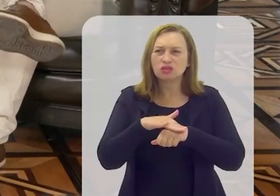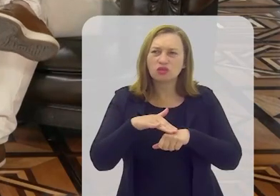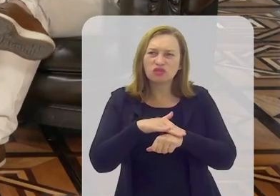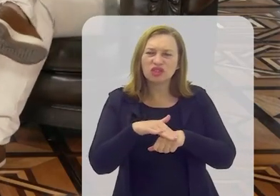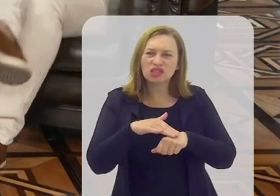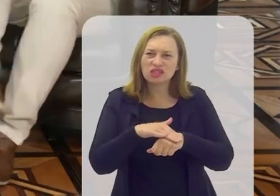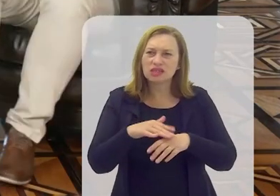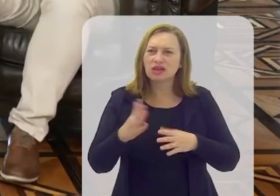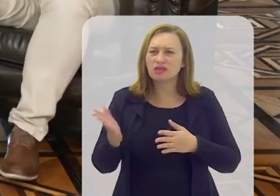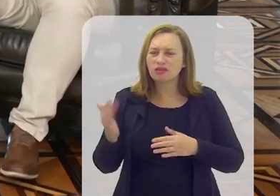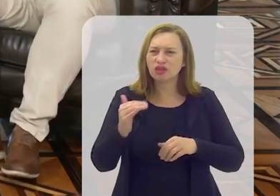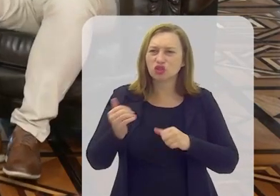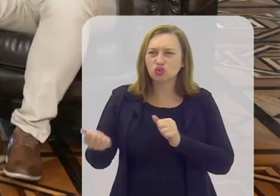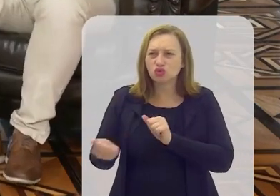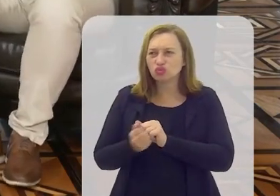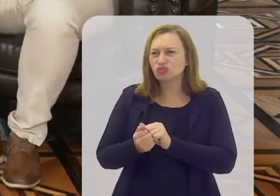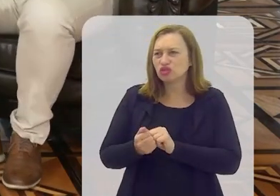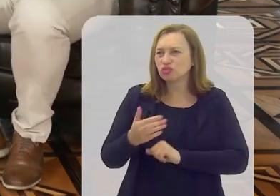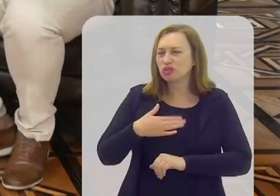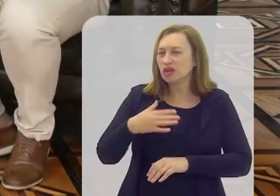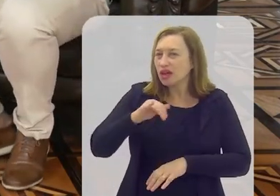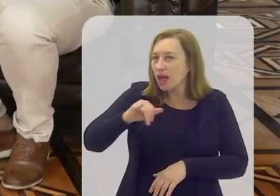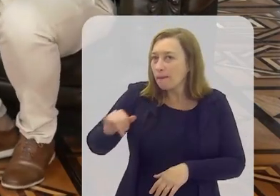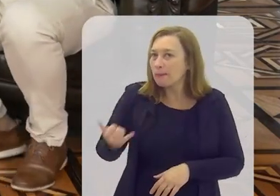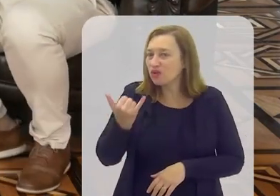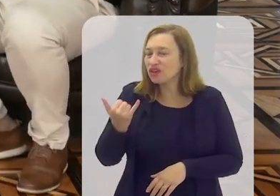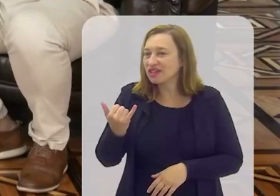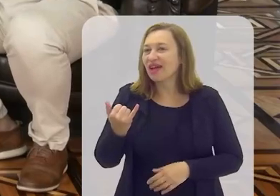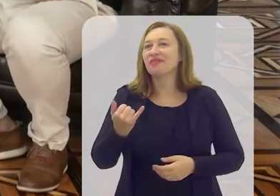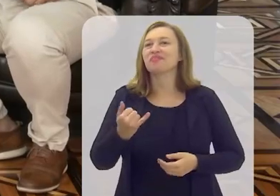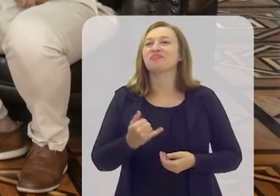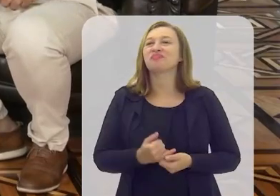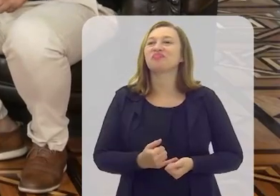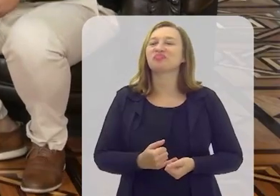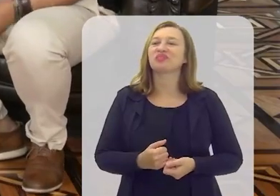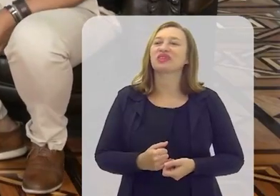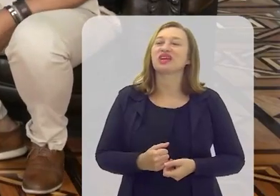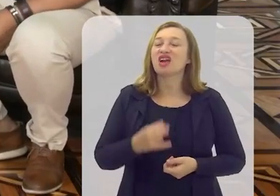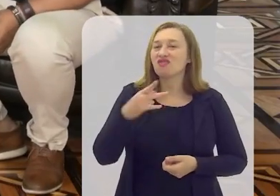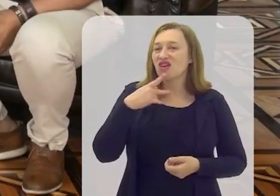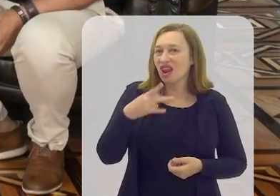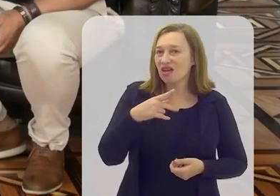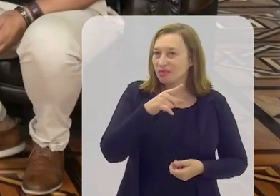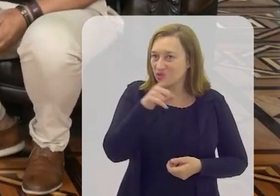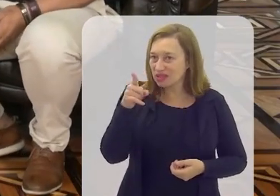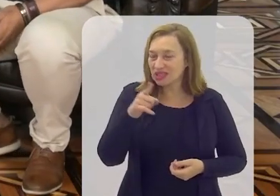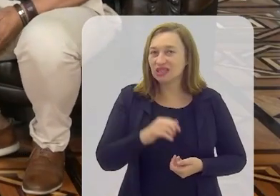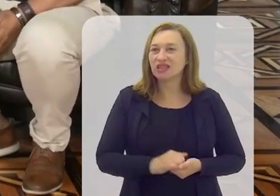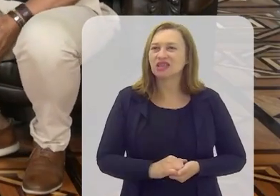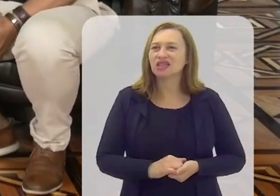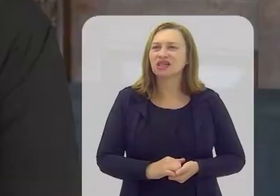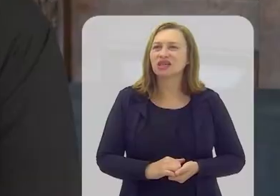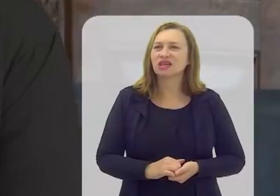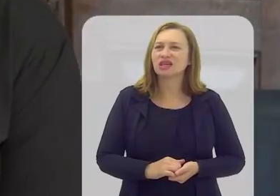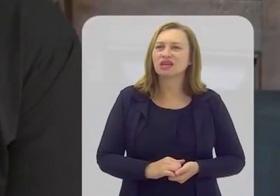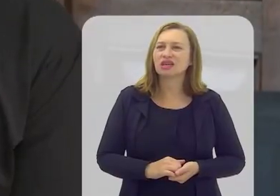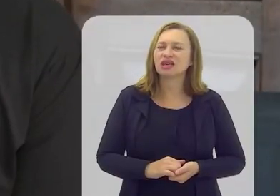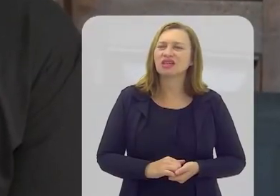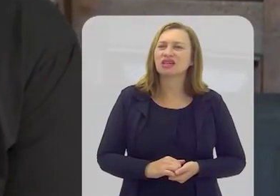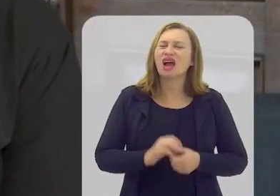Deixa eu conversar aqui com uma casa. Chega aqui perto de mim. Quero aproveitar aqui Eu quero falar uma coisa para